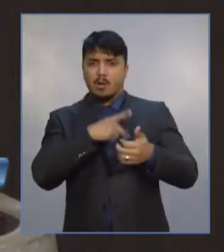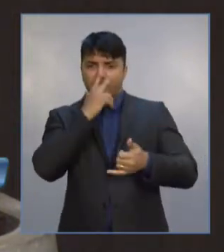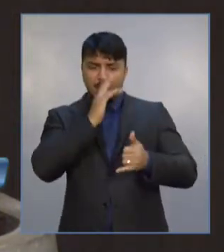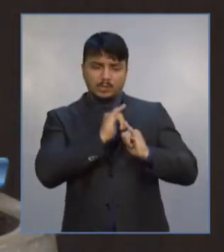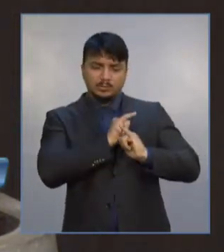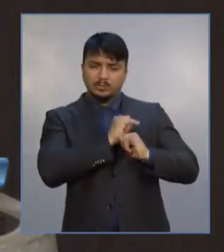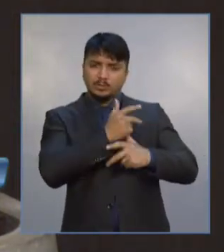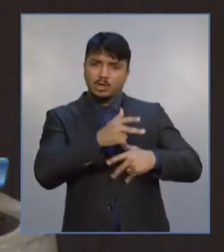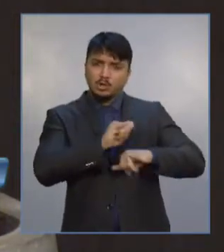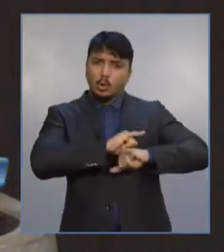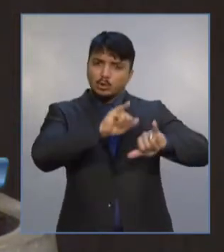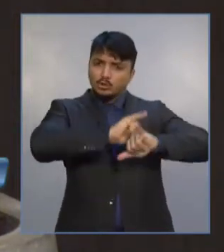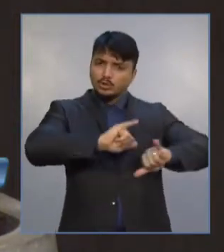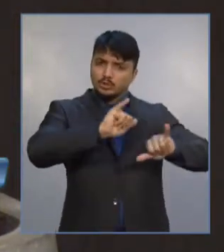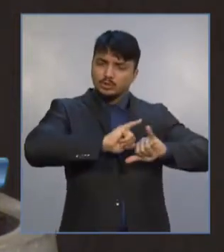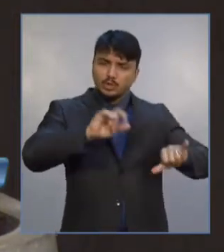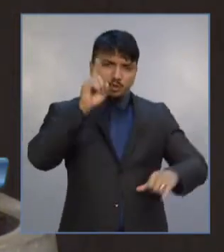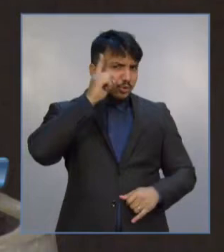cotidianas,